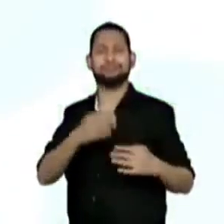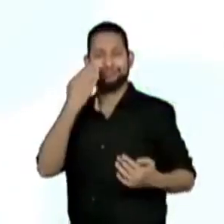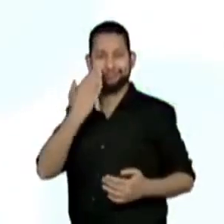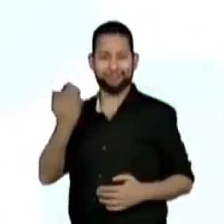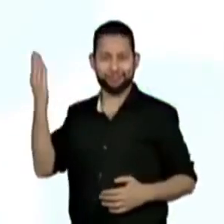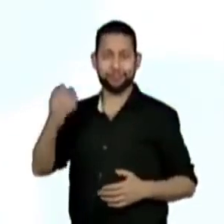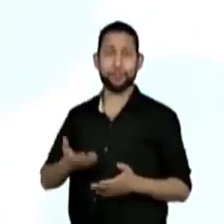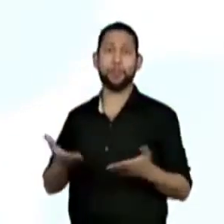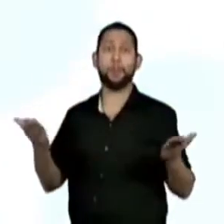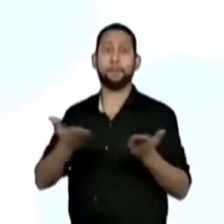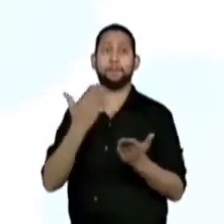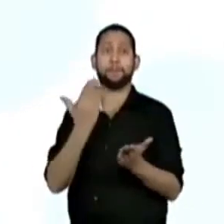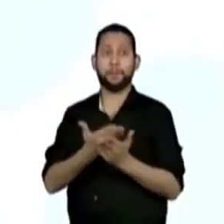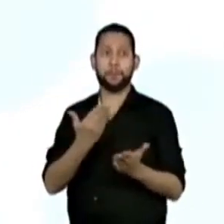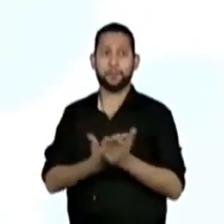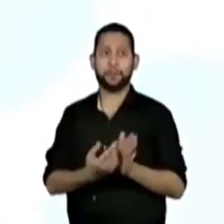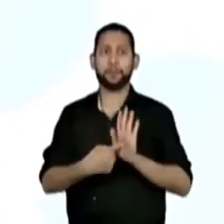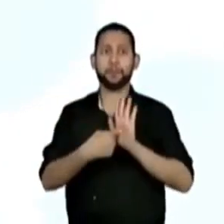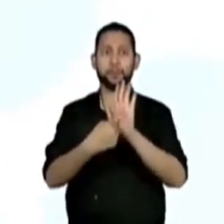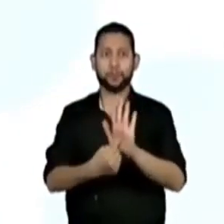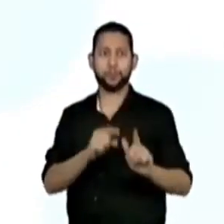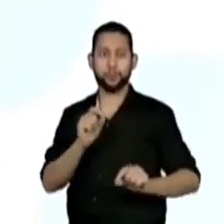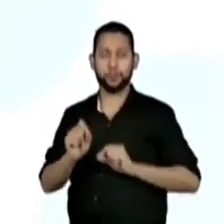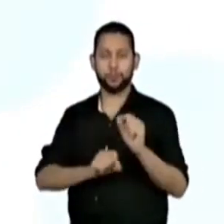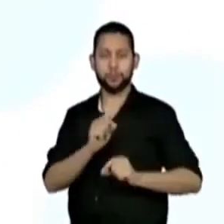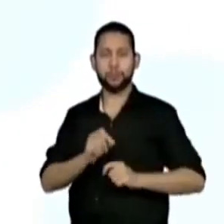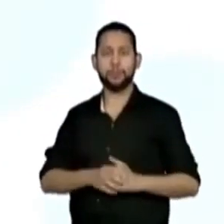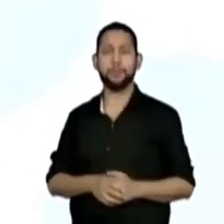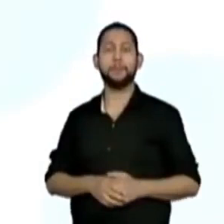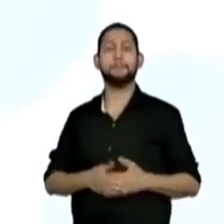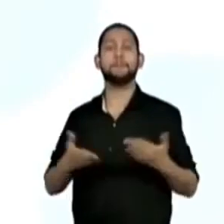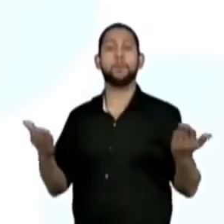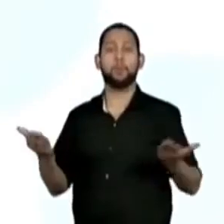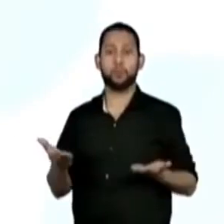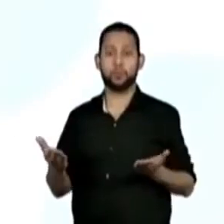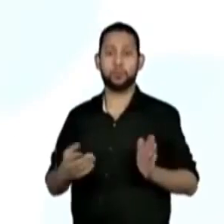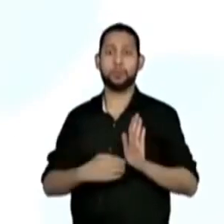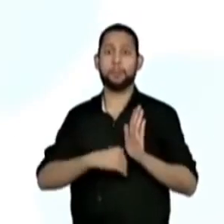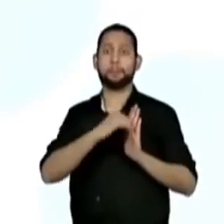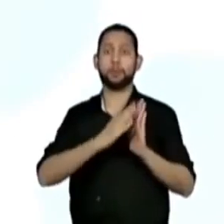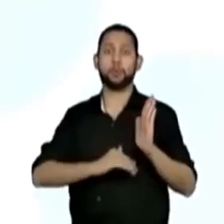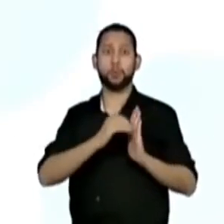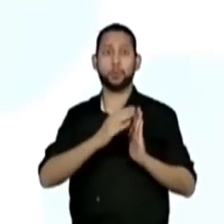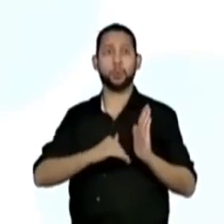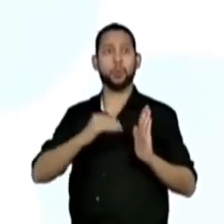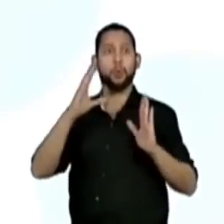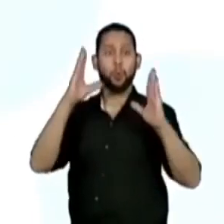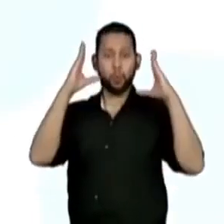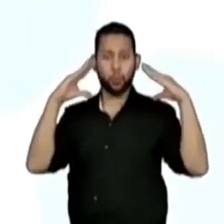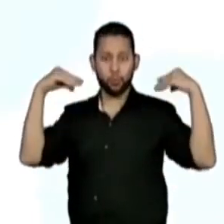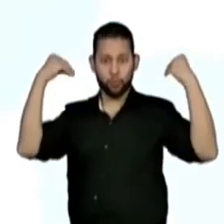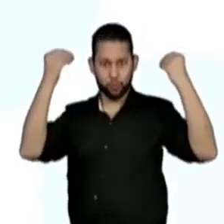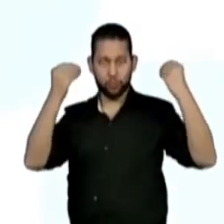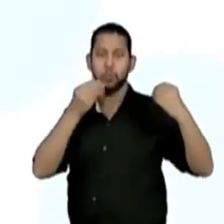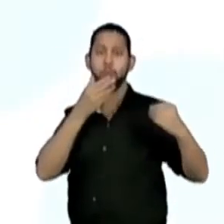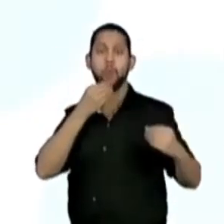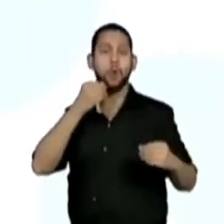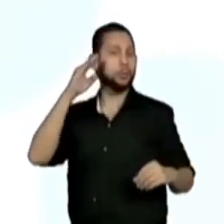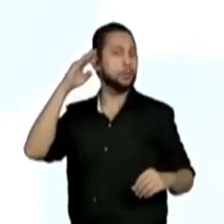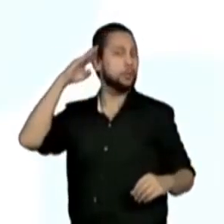o que que a gente vai ver hoje na nossa aula Nesta aula vamos conhecer uma obra do pintor Holandês Vincent van